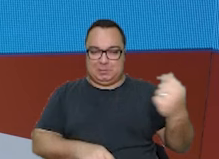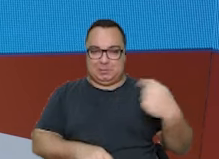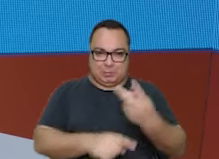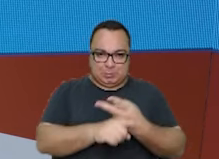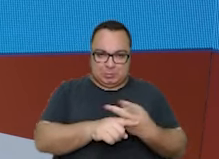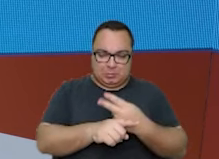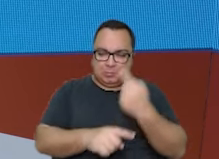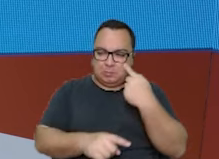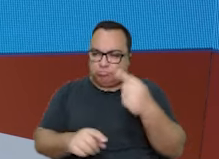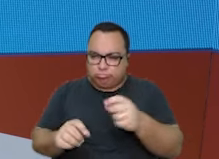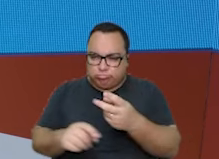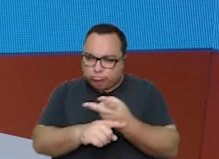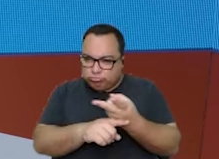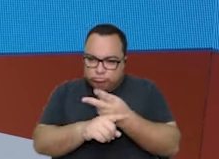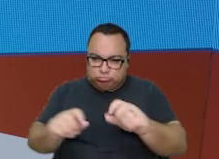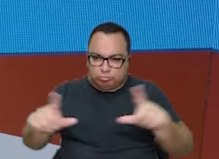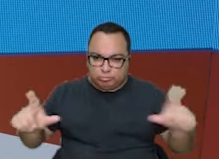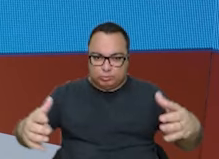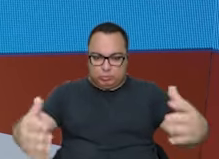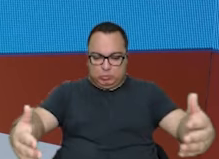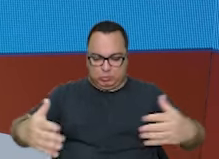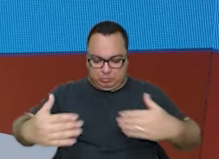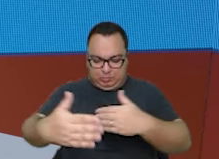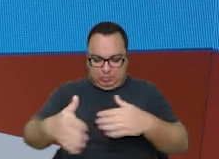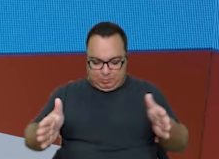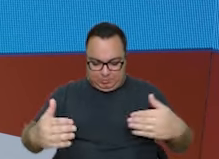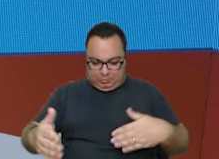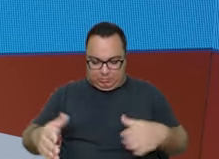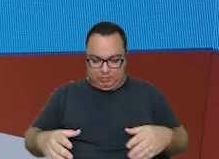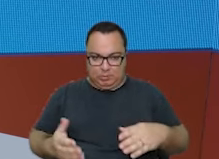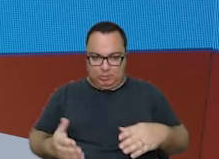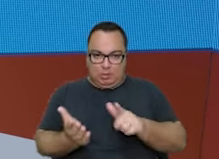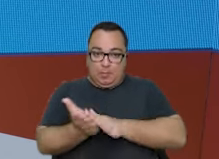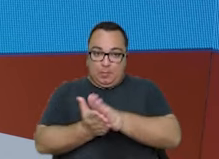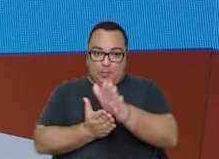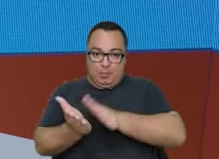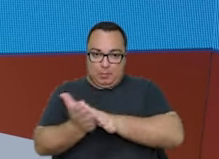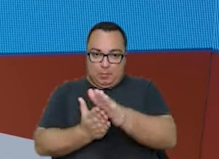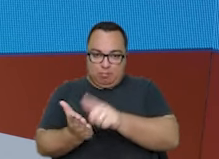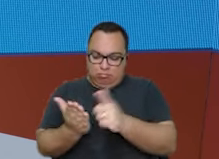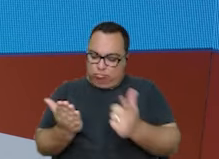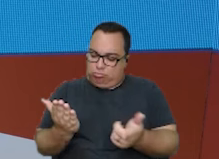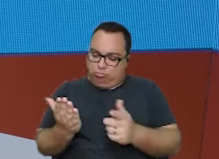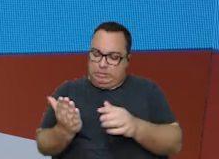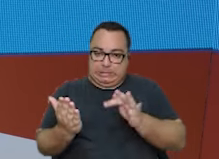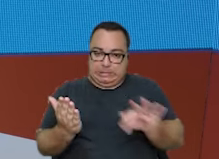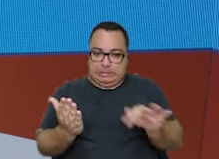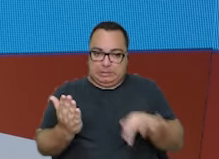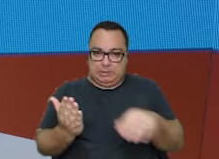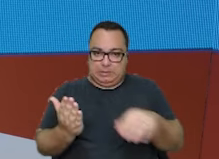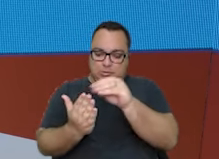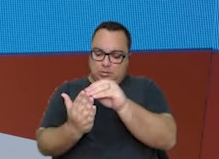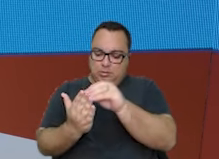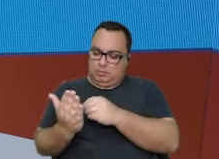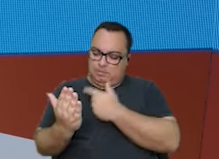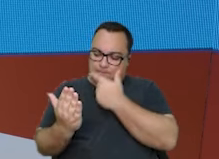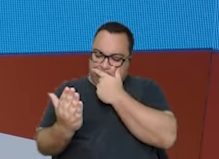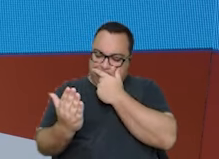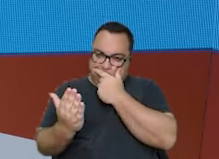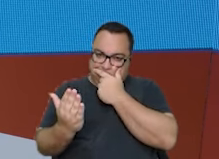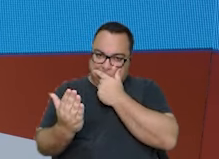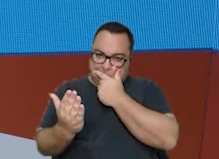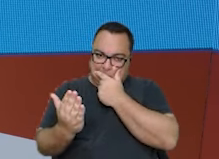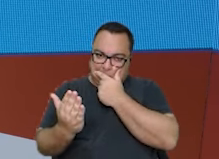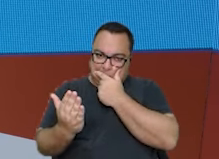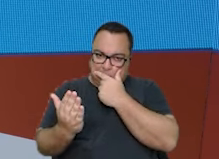avaliações e o fogão veio com um manualzinho impresso assim super simples e aí na hora de instalar fui em uma loja e